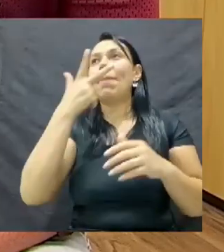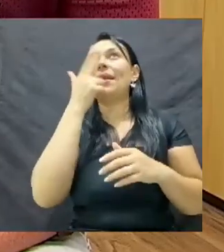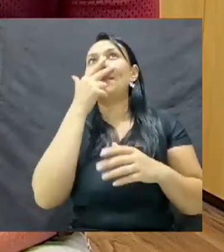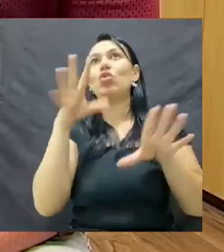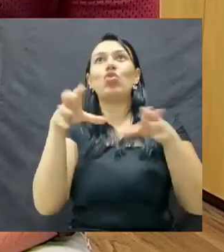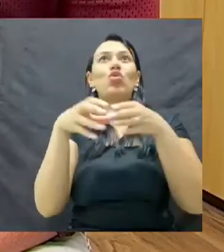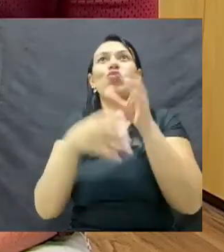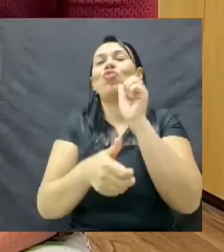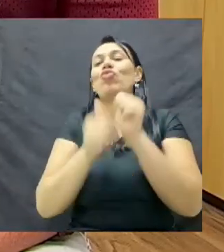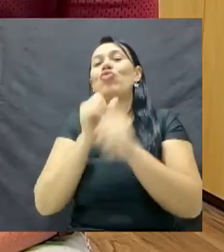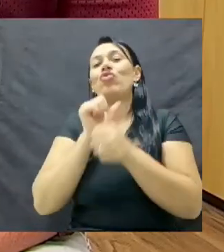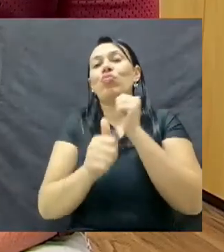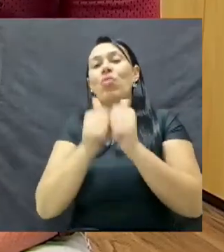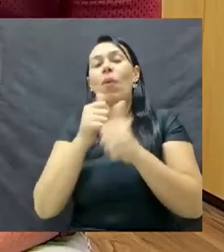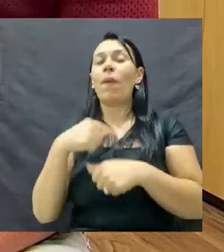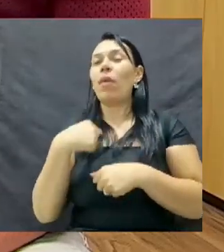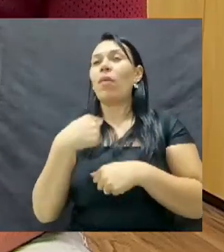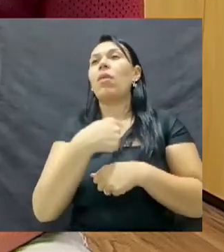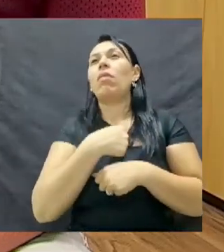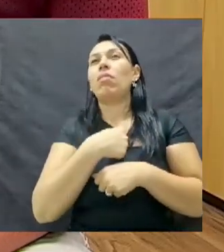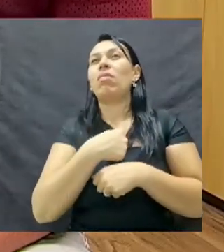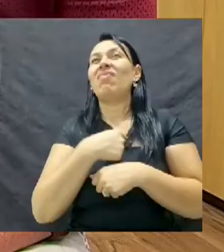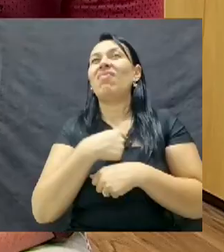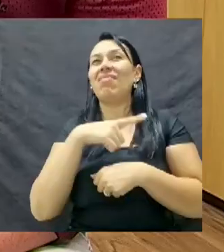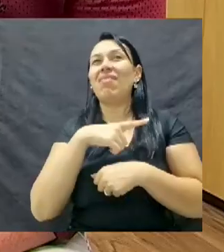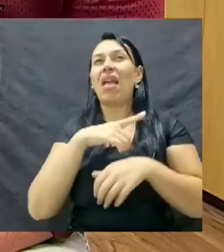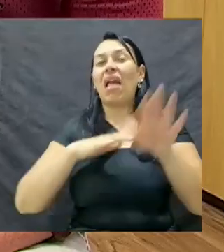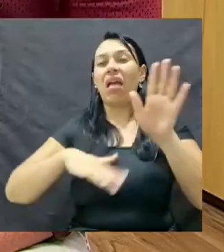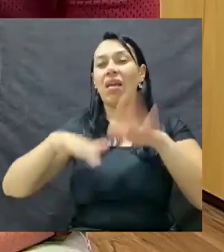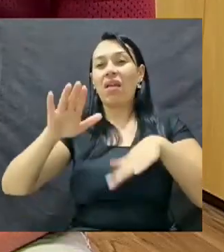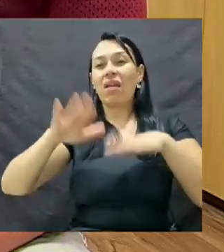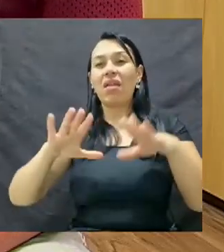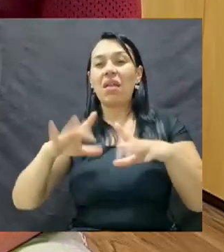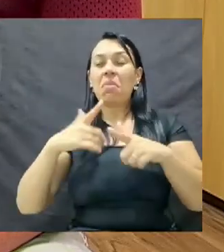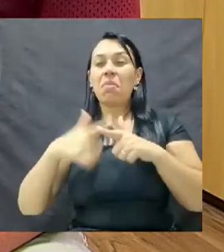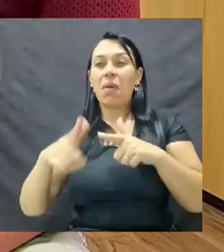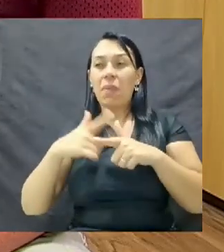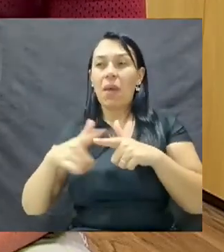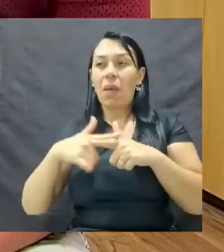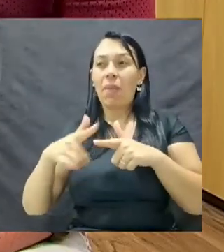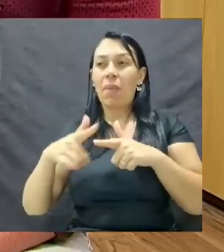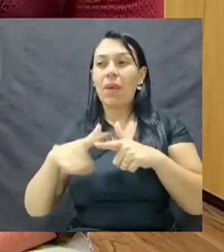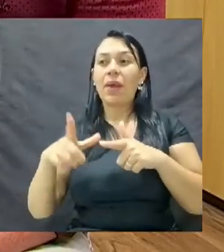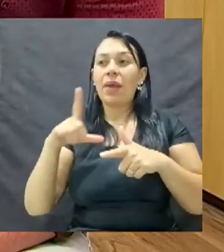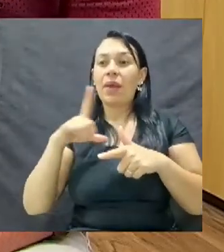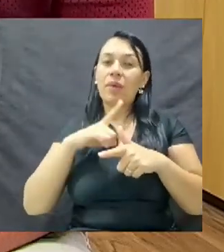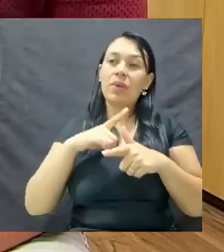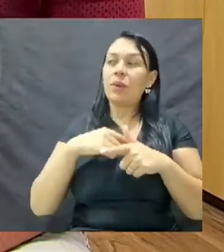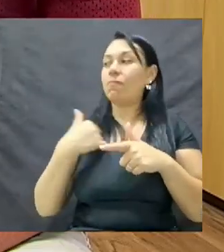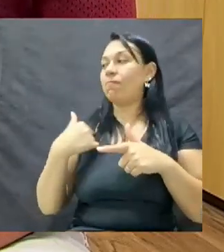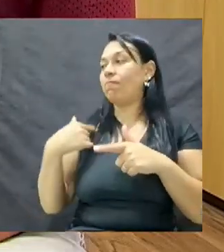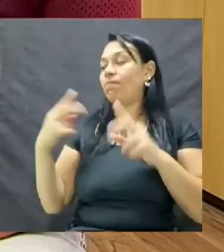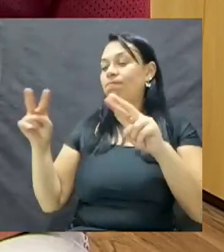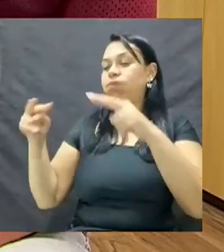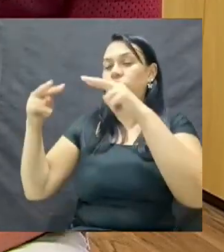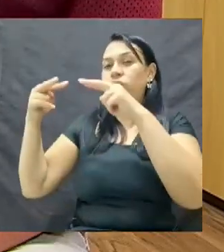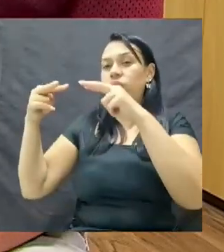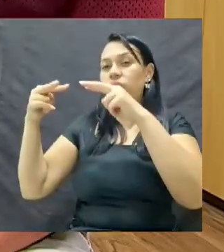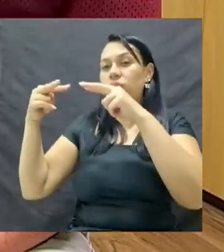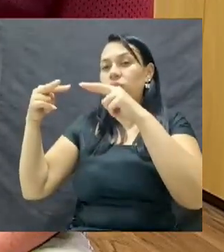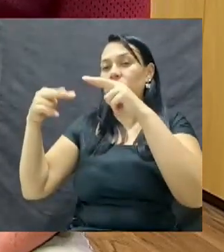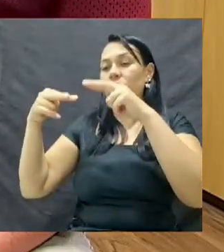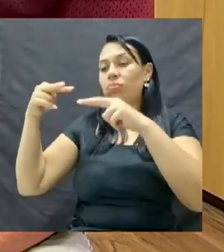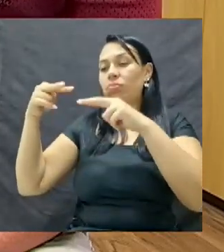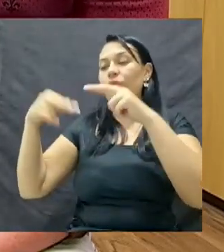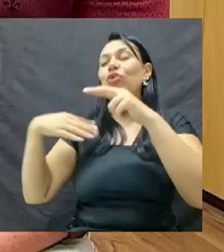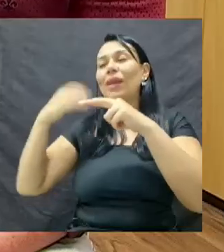gente tem vez que alguns problemas chegam e um já olha para o outro assim, a gente já até sei o que você está pensando, entendeu?